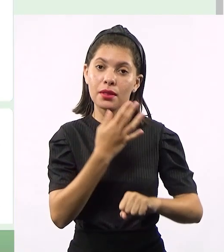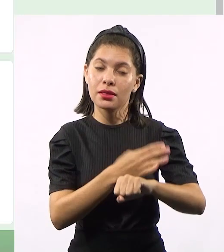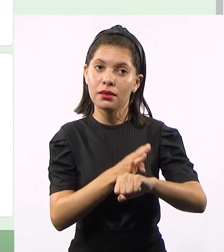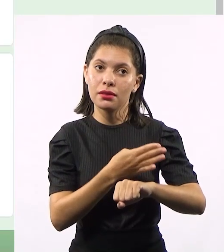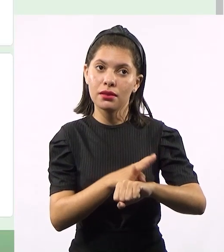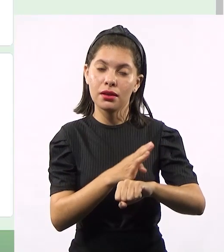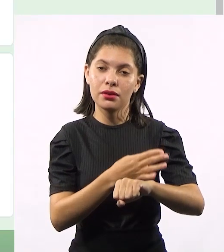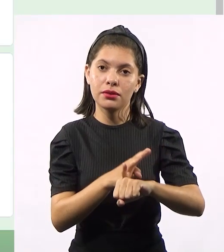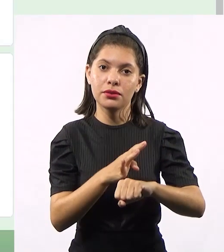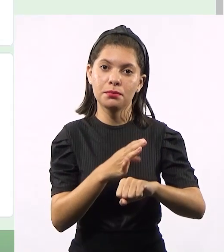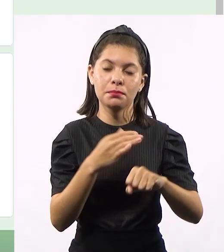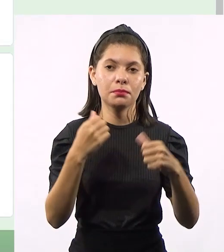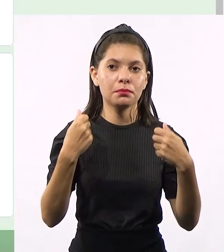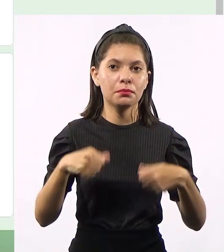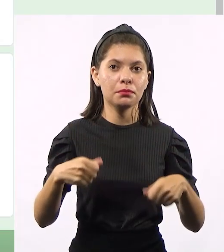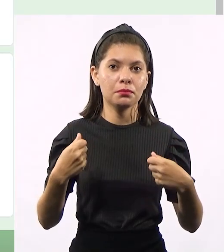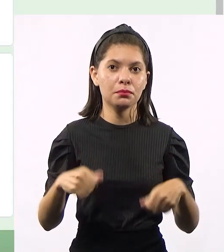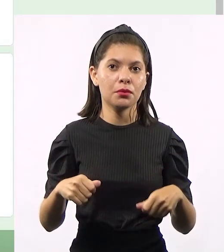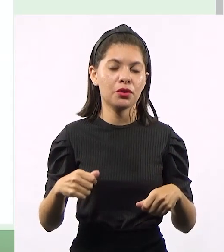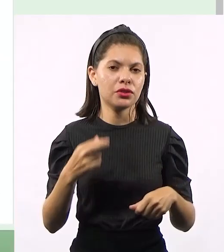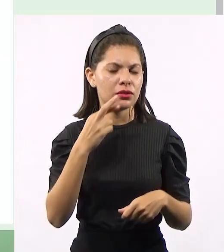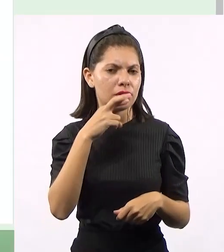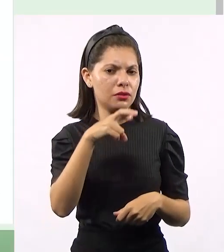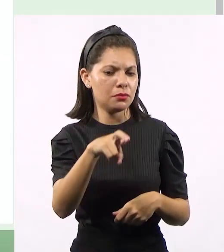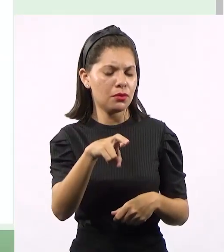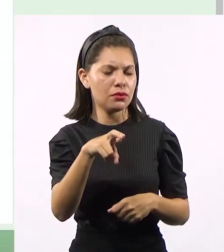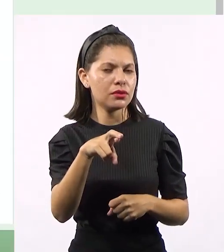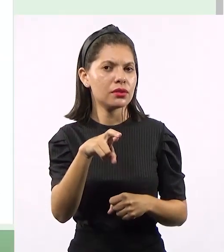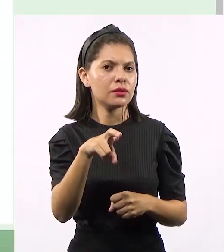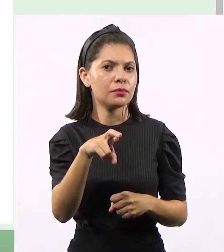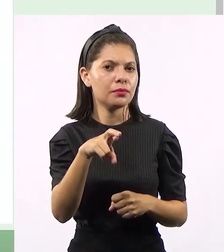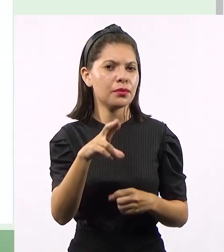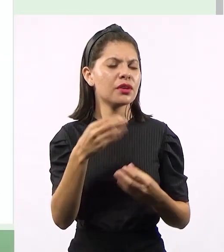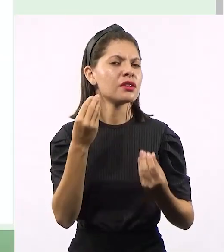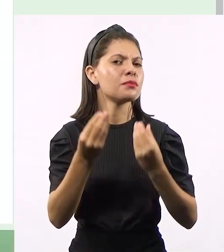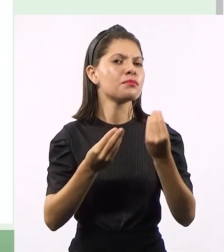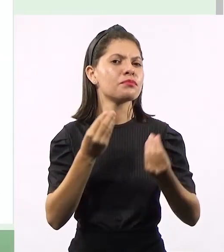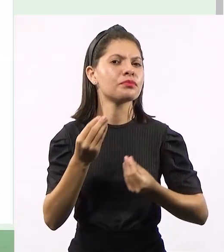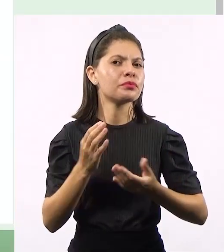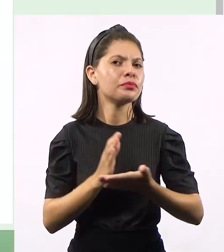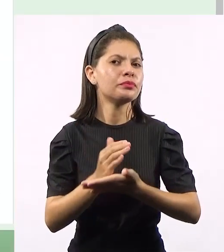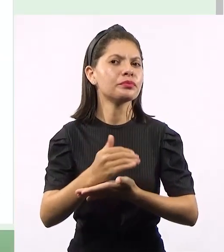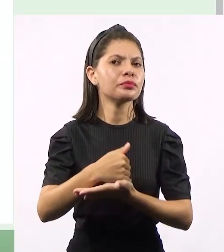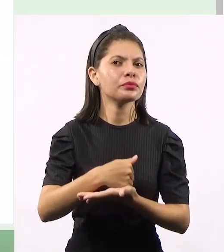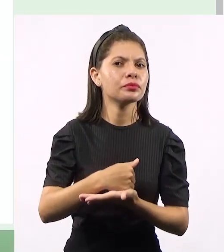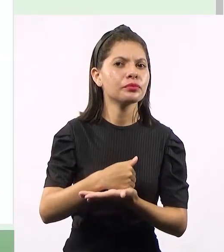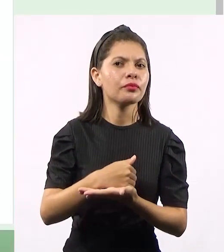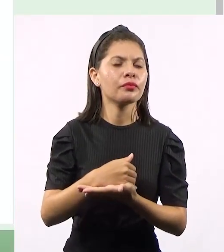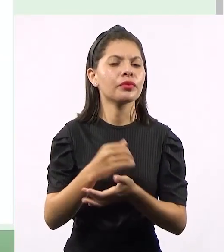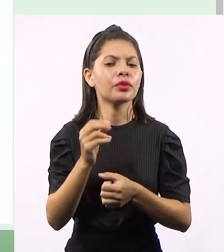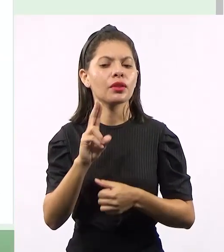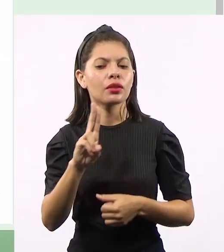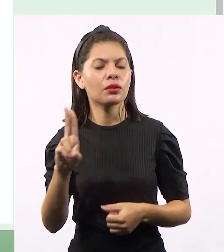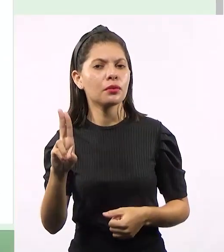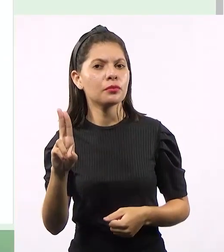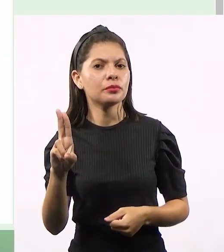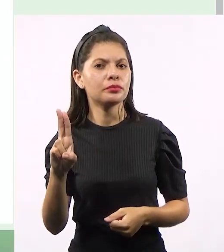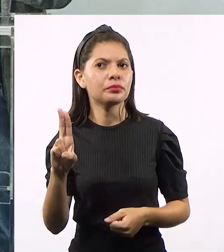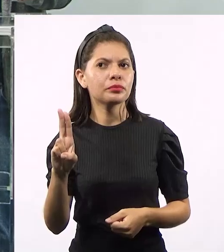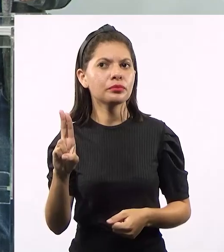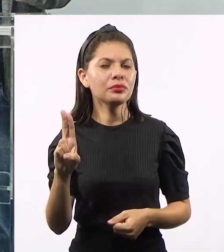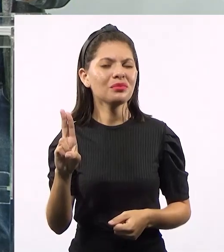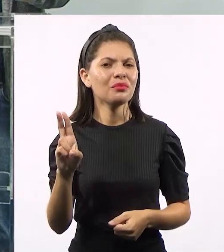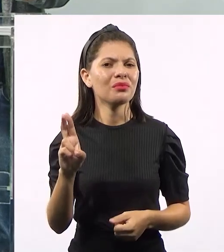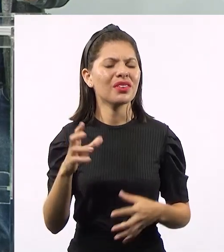testes, posso gerenciar as respostas, por exemplo, vai coletar o endereço de e-mail? Eu deixei desmarcado, porque eu não